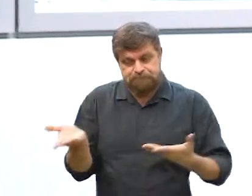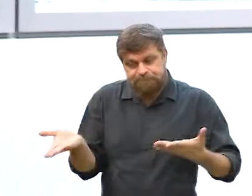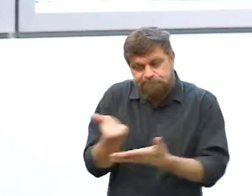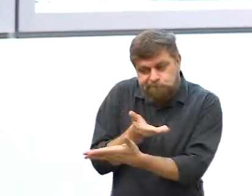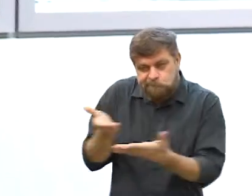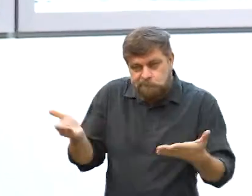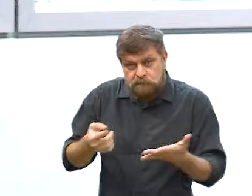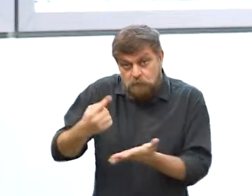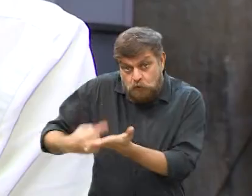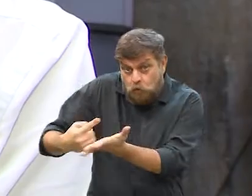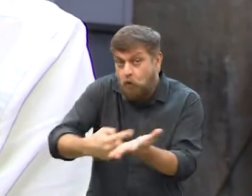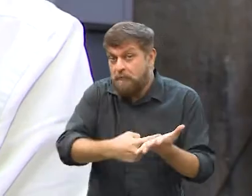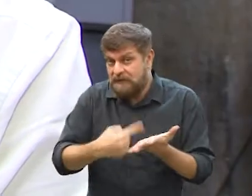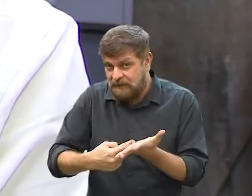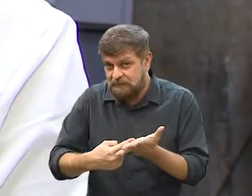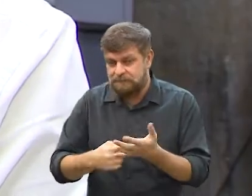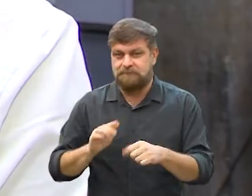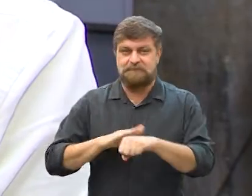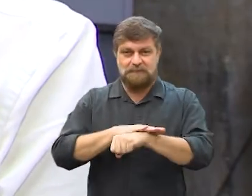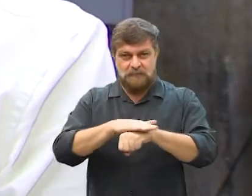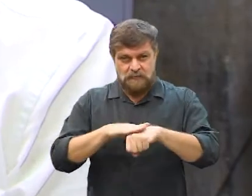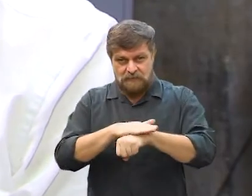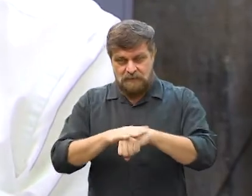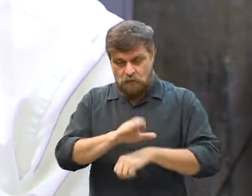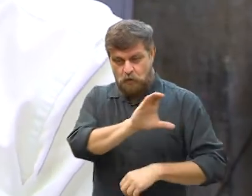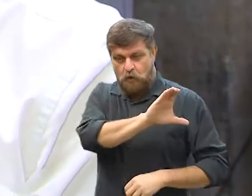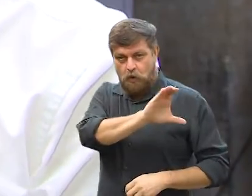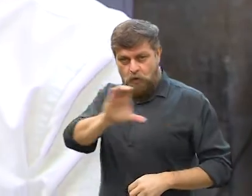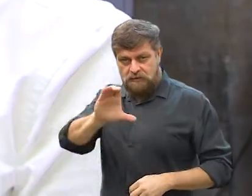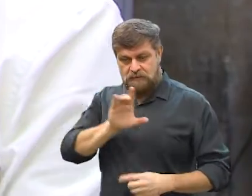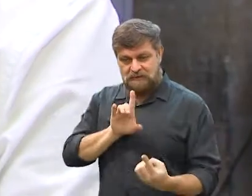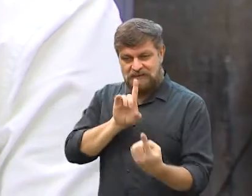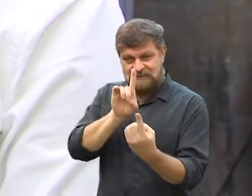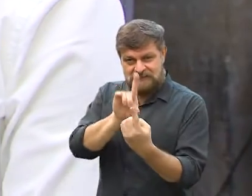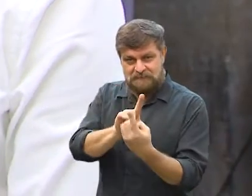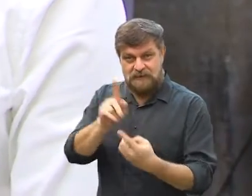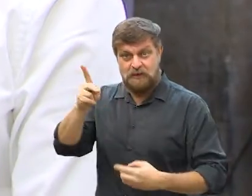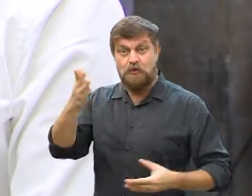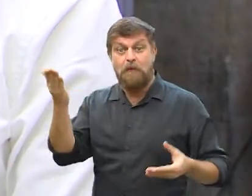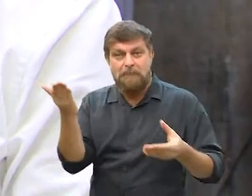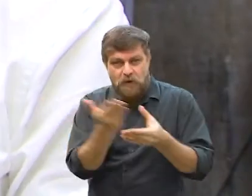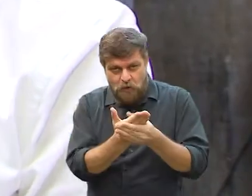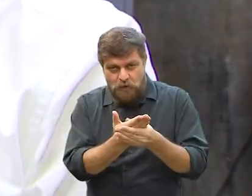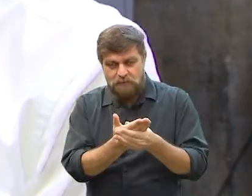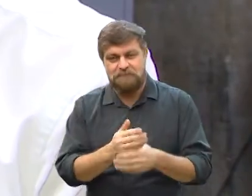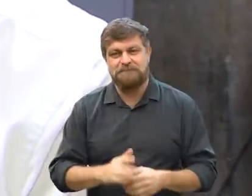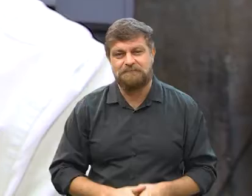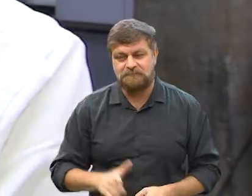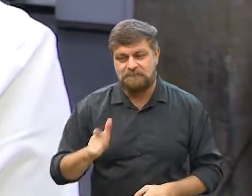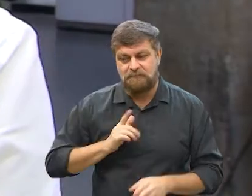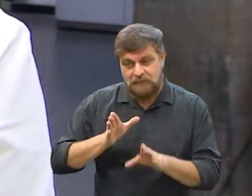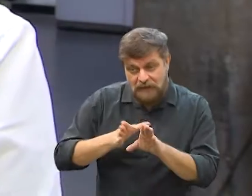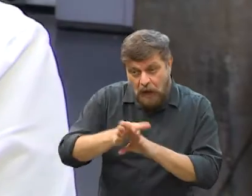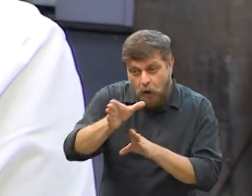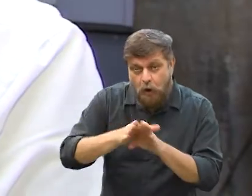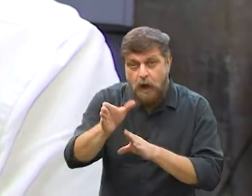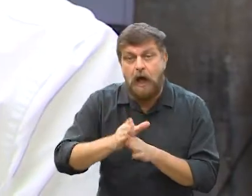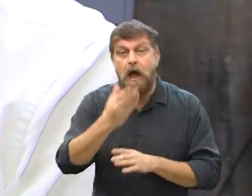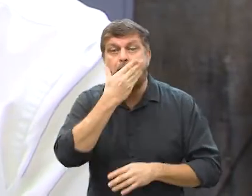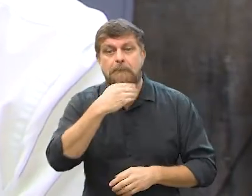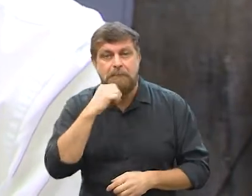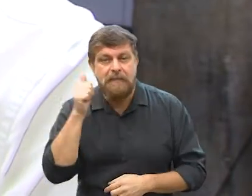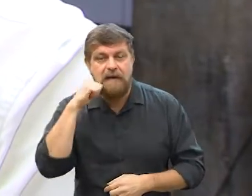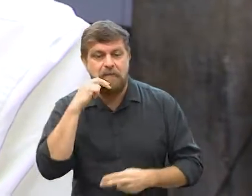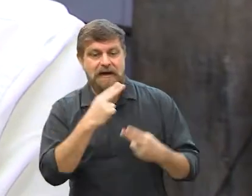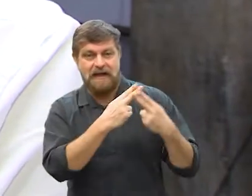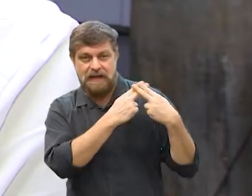acordo entre as partes? Conversamos então com o coordenador de atendimento do PROCON de Campinas, que recomenda que os pais ou